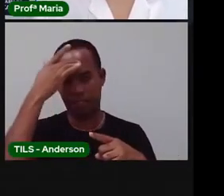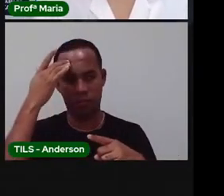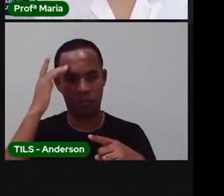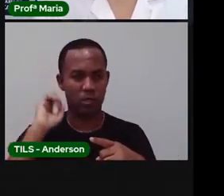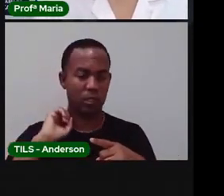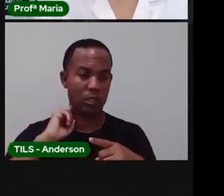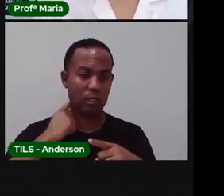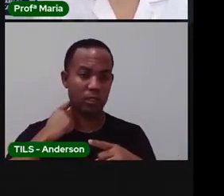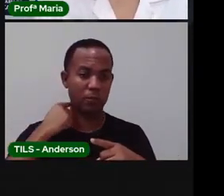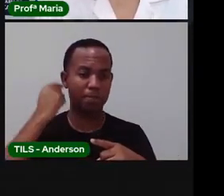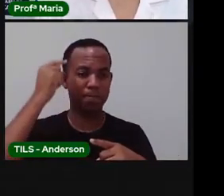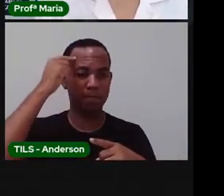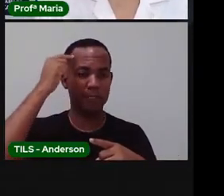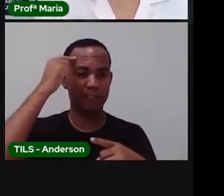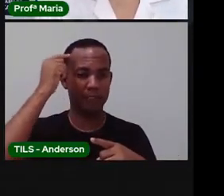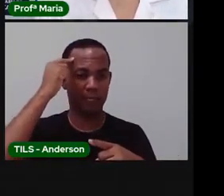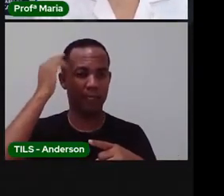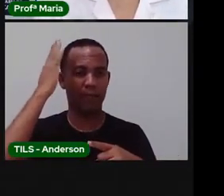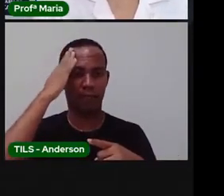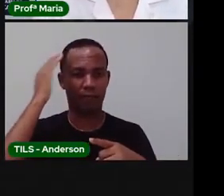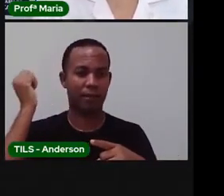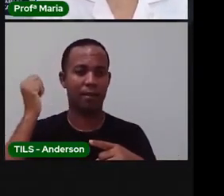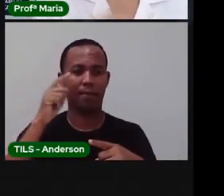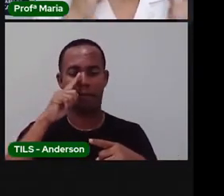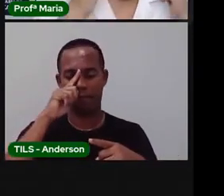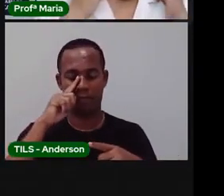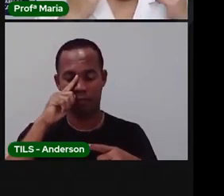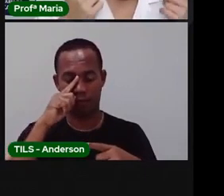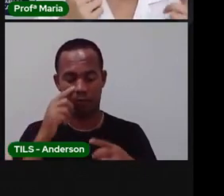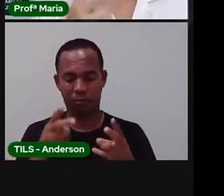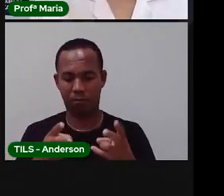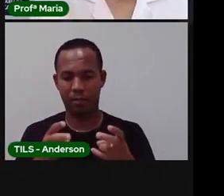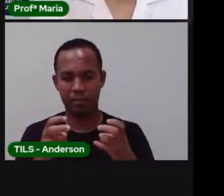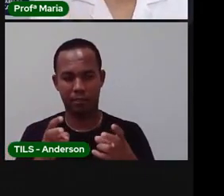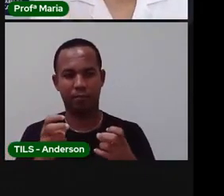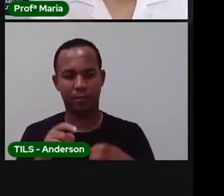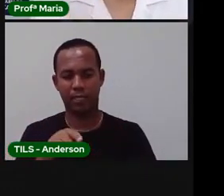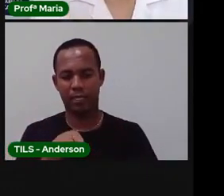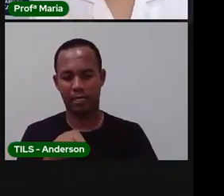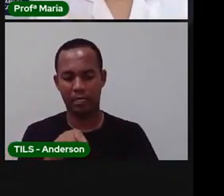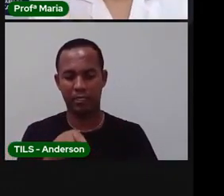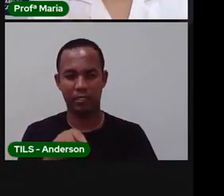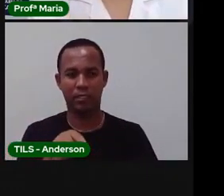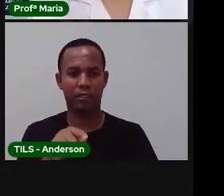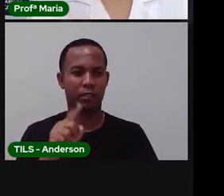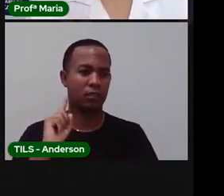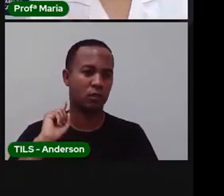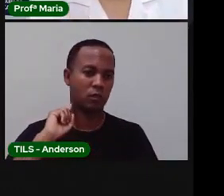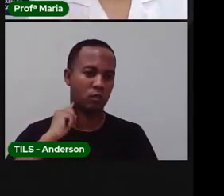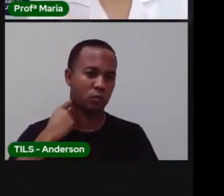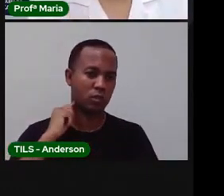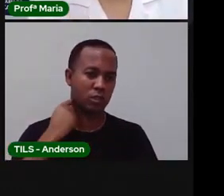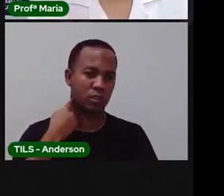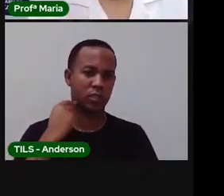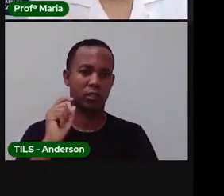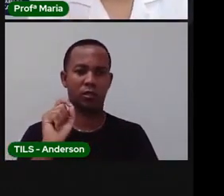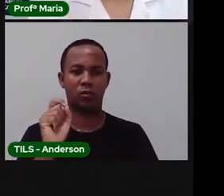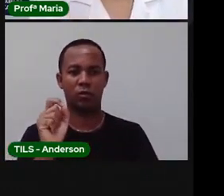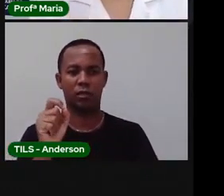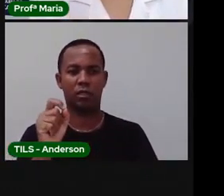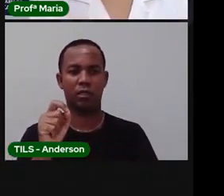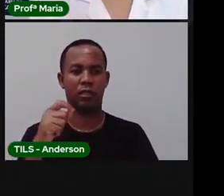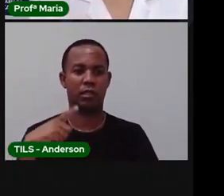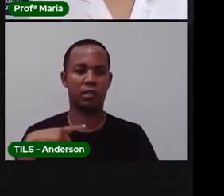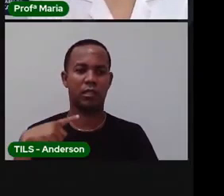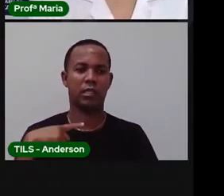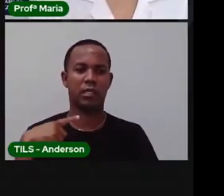do risco que eles estão o quê? Correndo. Olha, observar, olha, esse lixo aqui está contaminado, eu preciso saber,